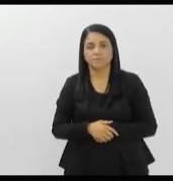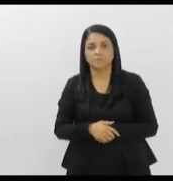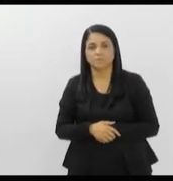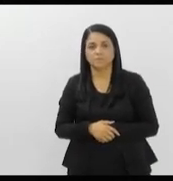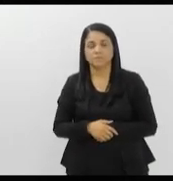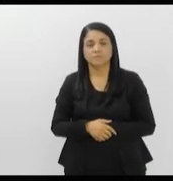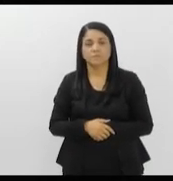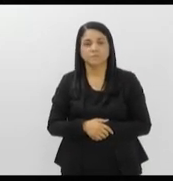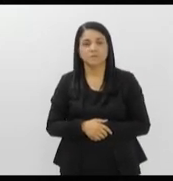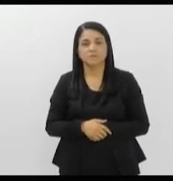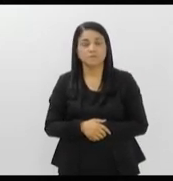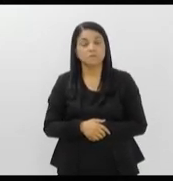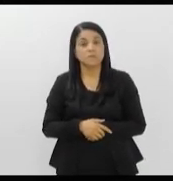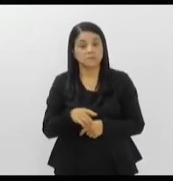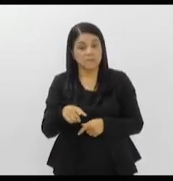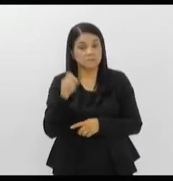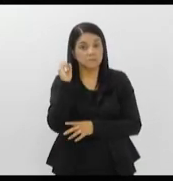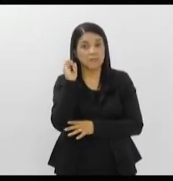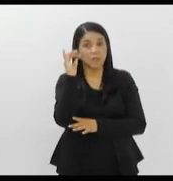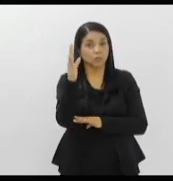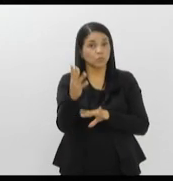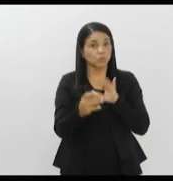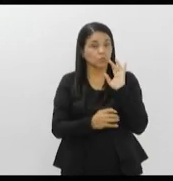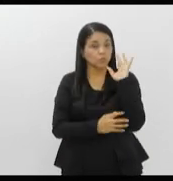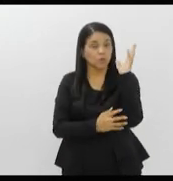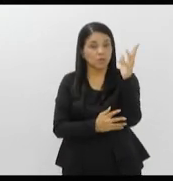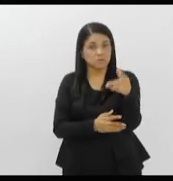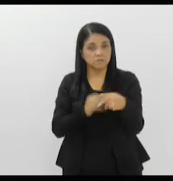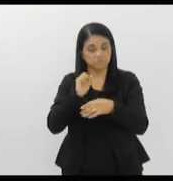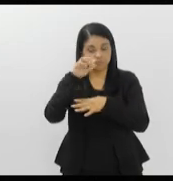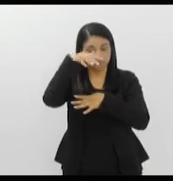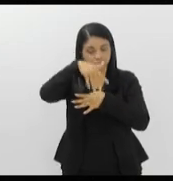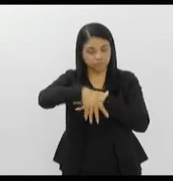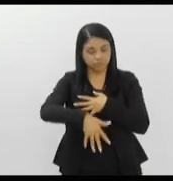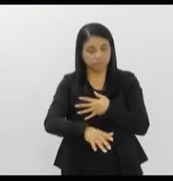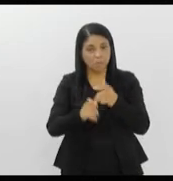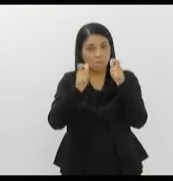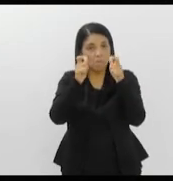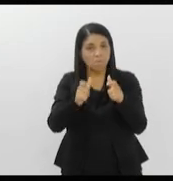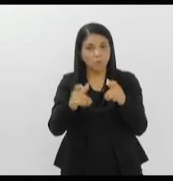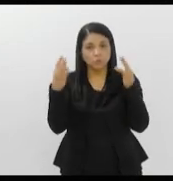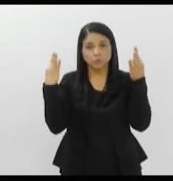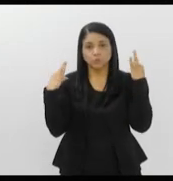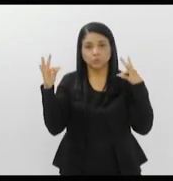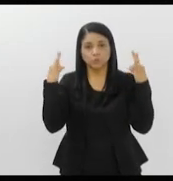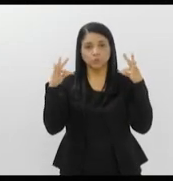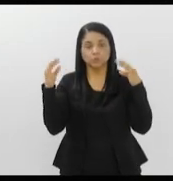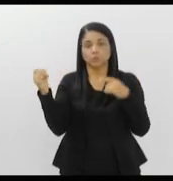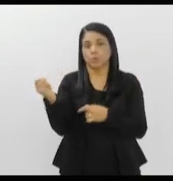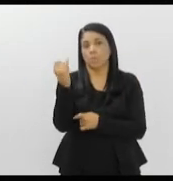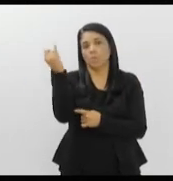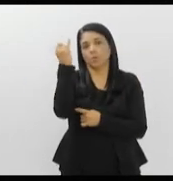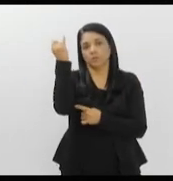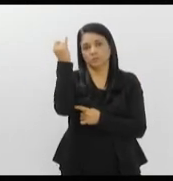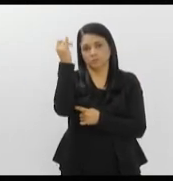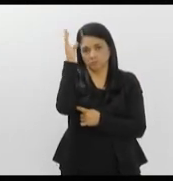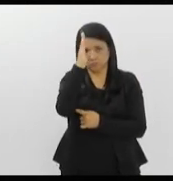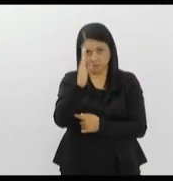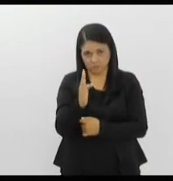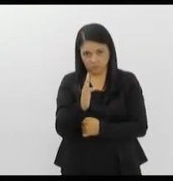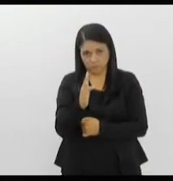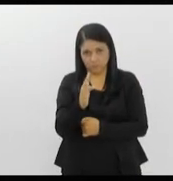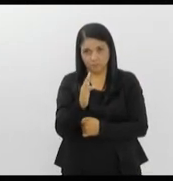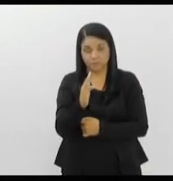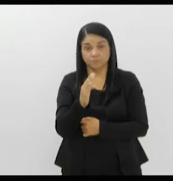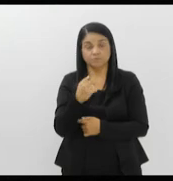Mas é uma obra da natureza. É o ponto turístico mais relevante do nosso país. Agora, fico